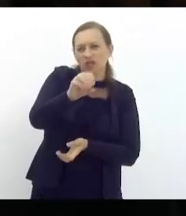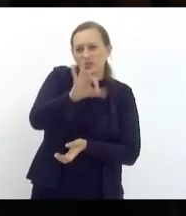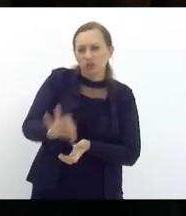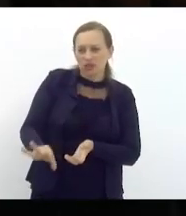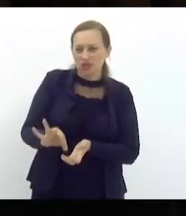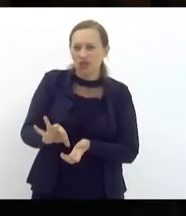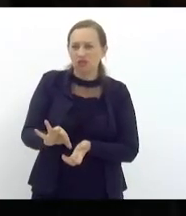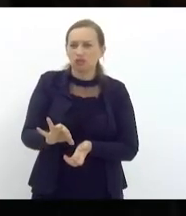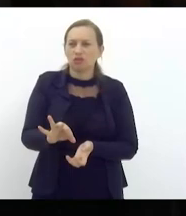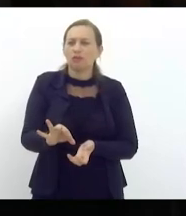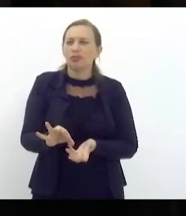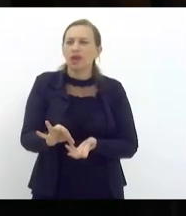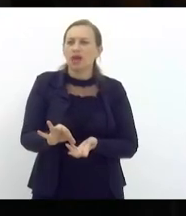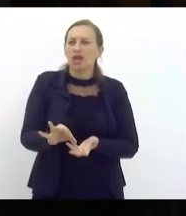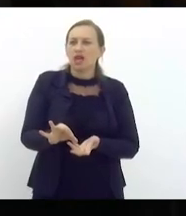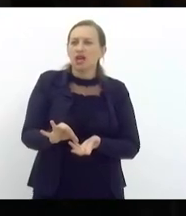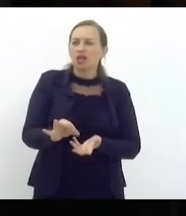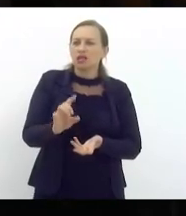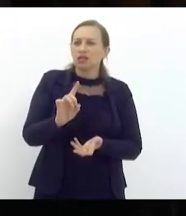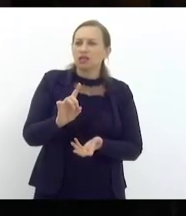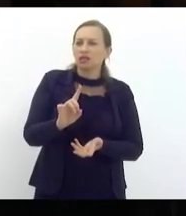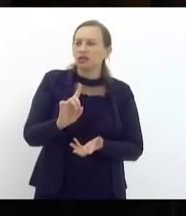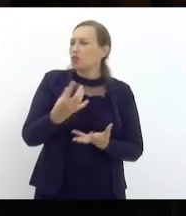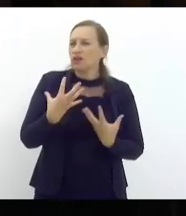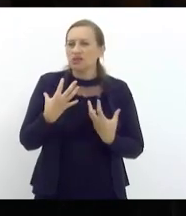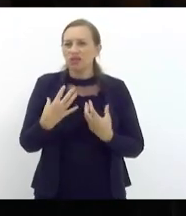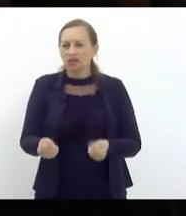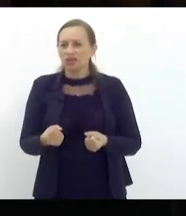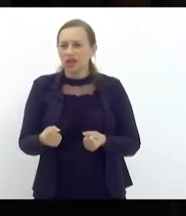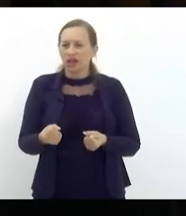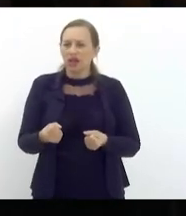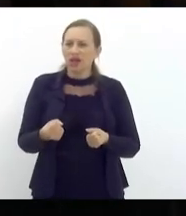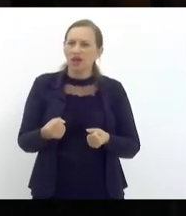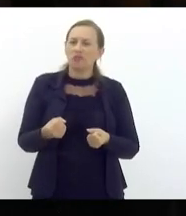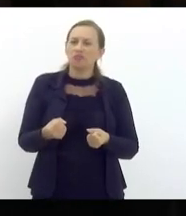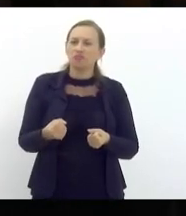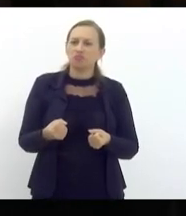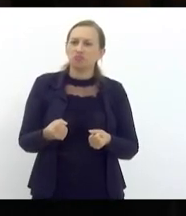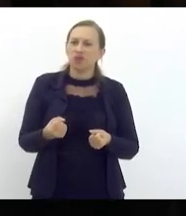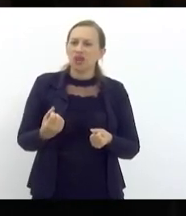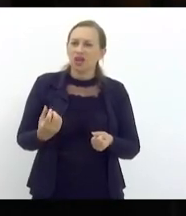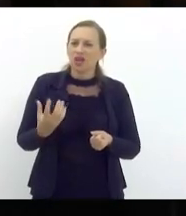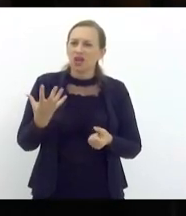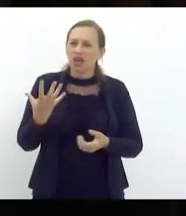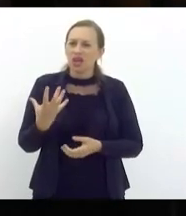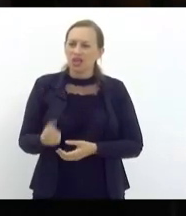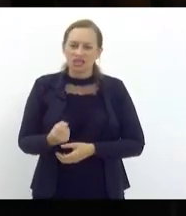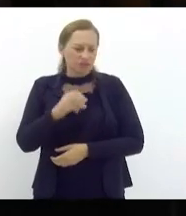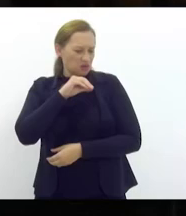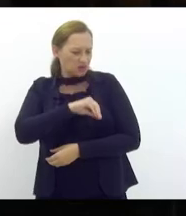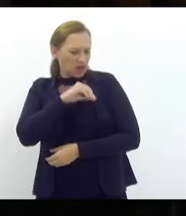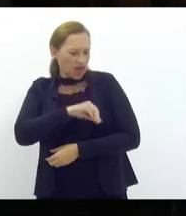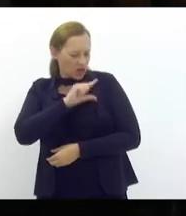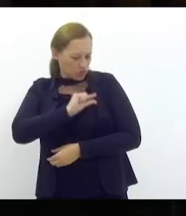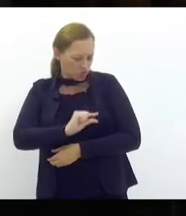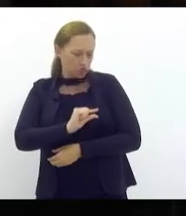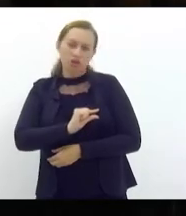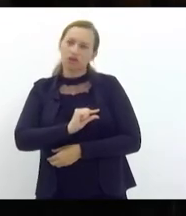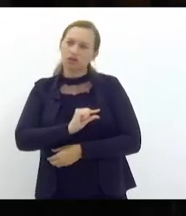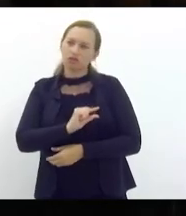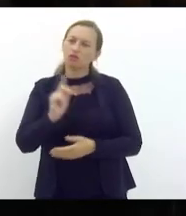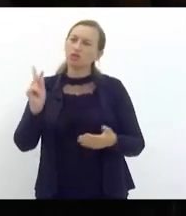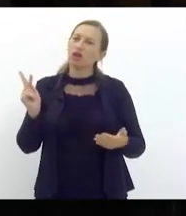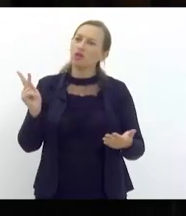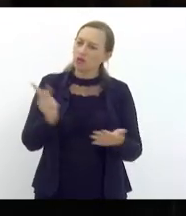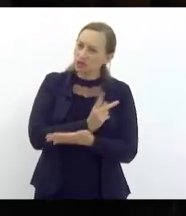é inadmissível receber um profissional de educação menos do que o salário mínimo que é o que acontece com